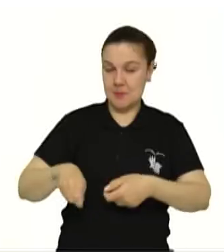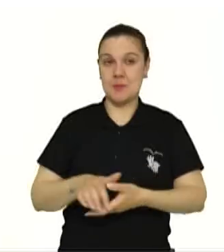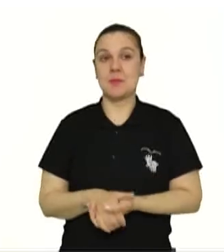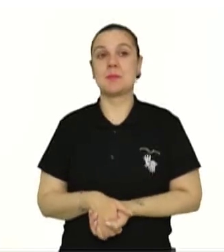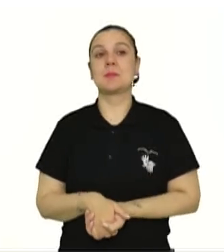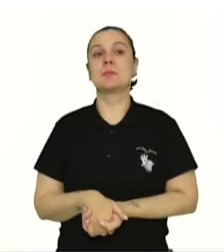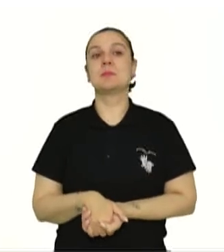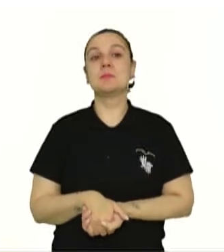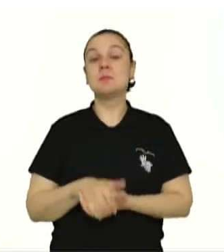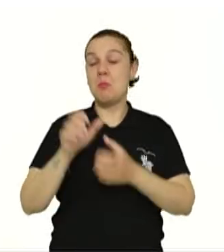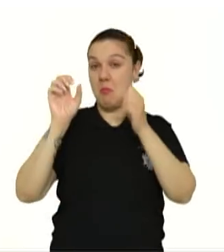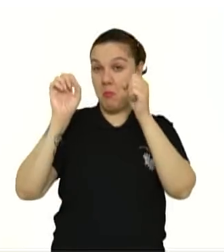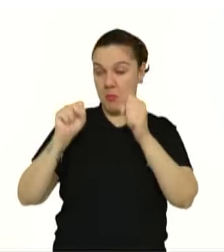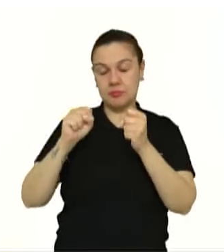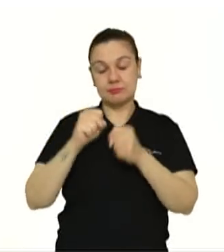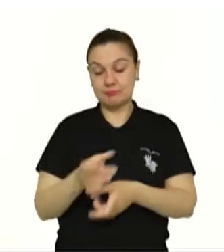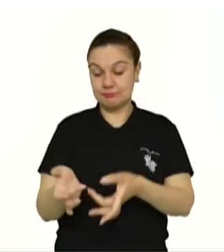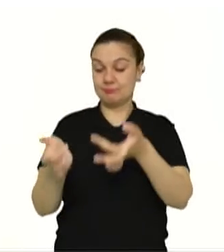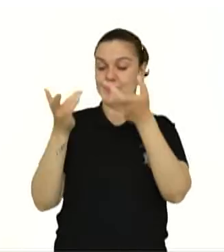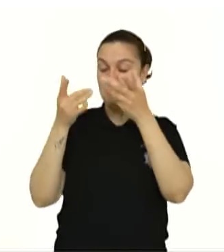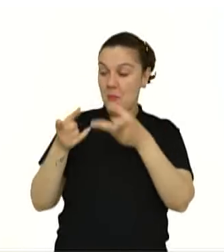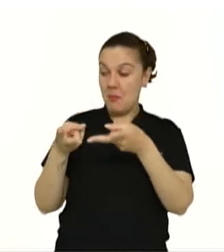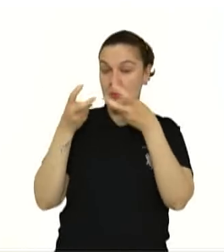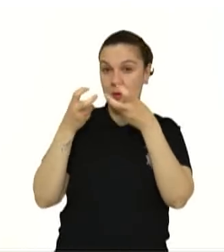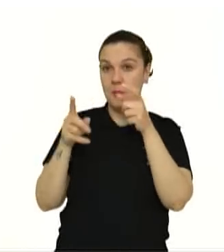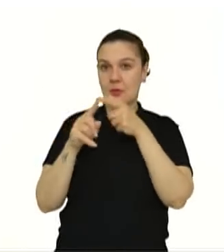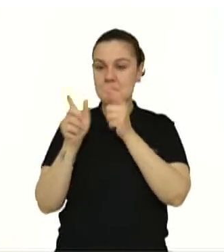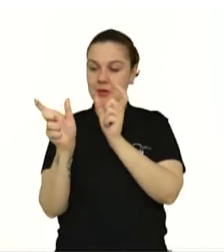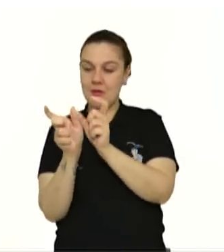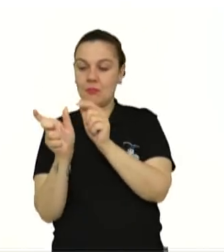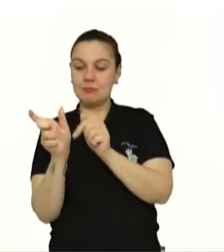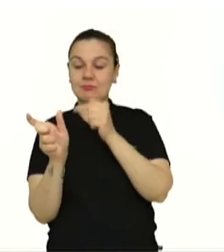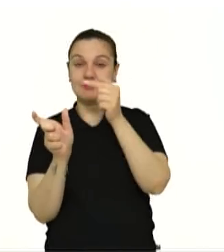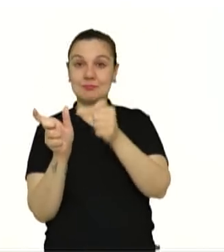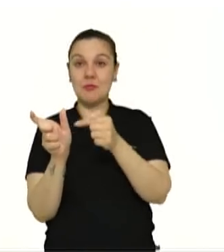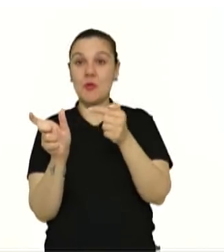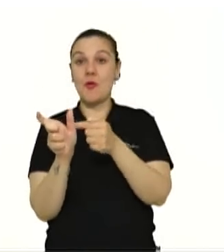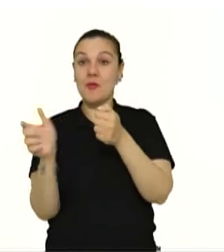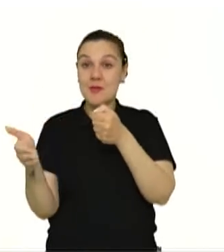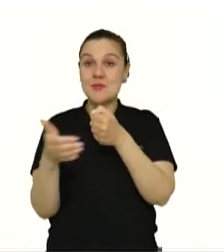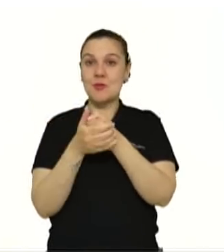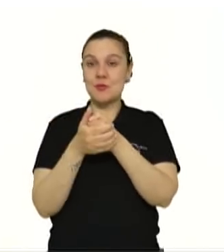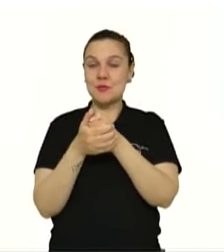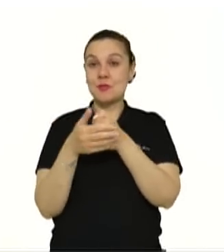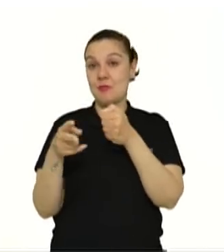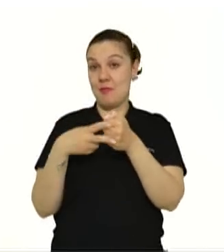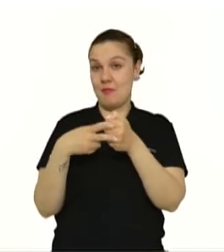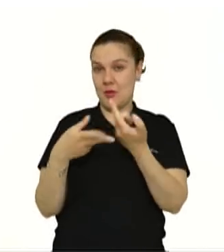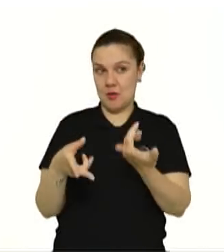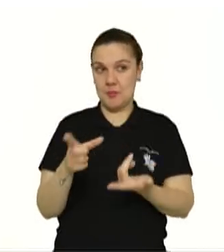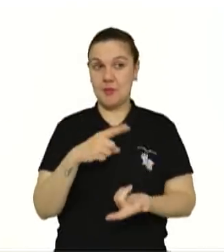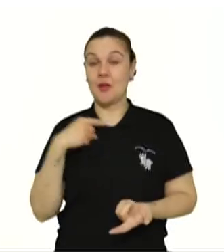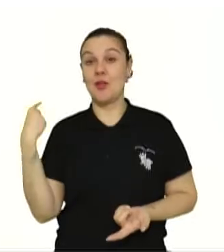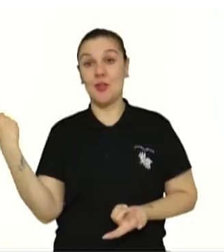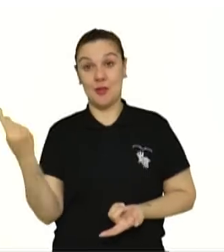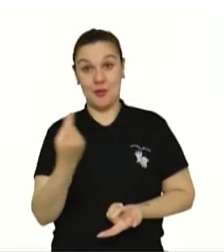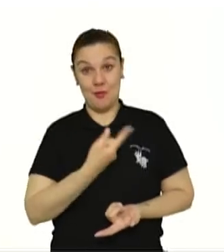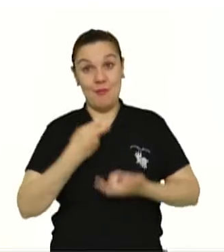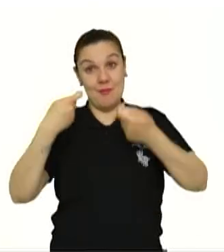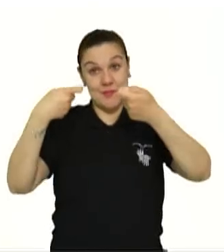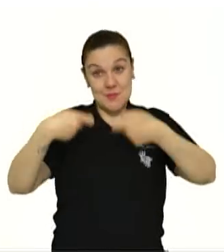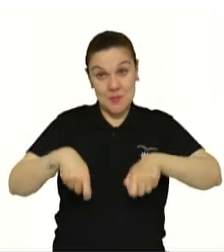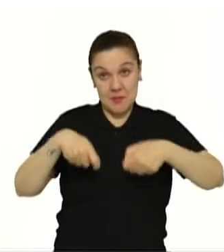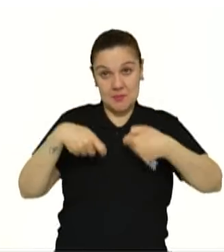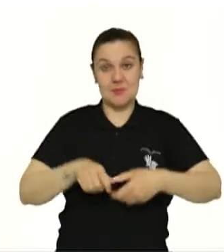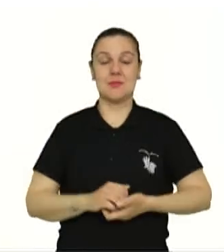nós, né, pode ser reconhecido pela desinência da forma verbal. Quem precisamos? Nós